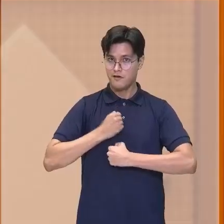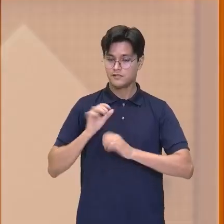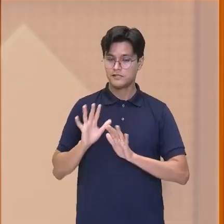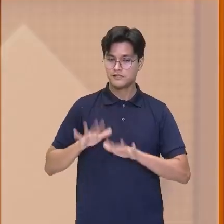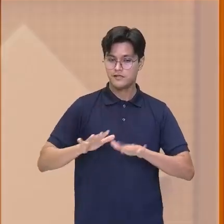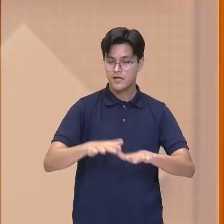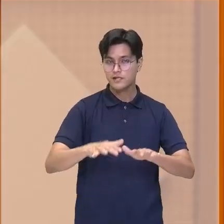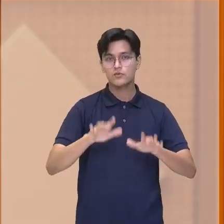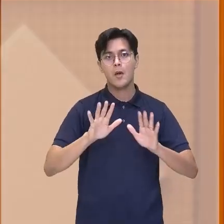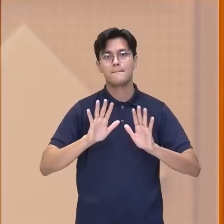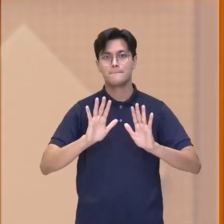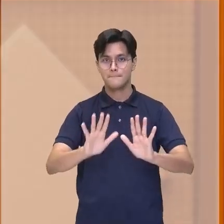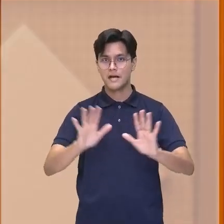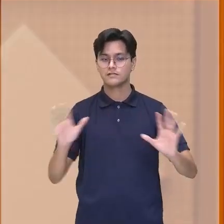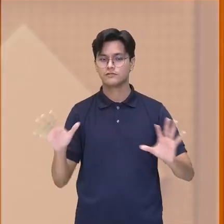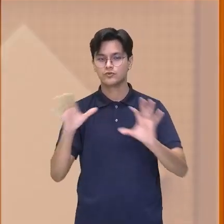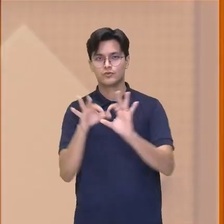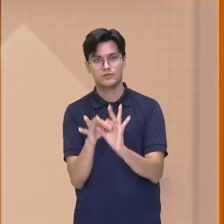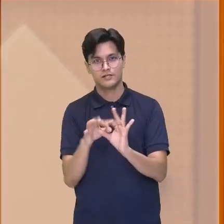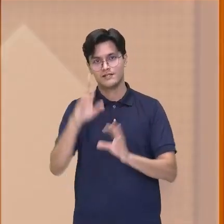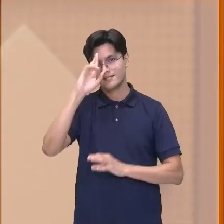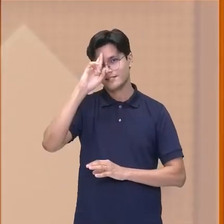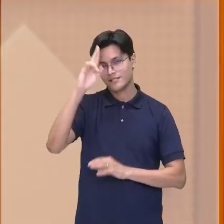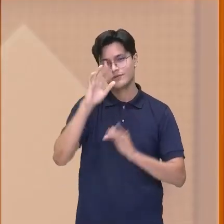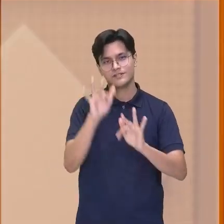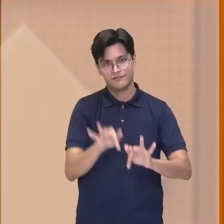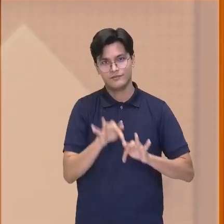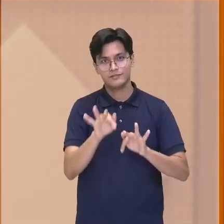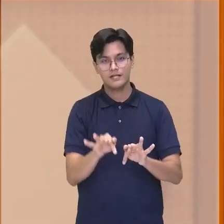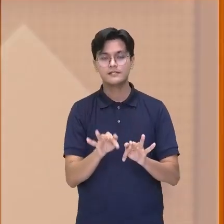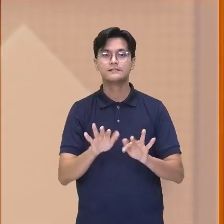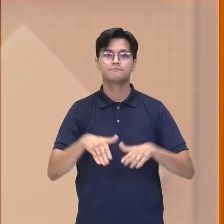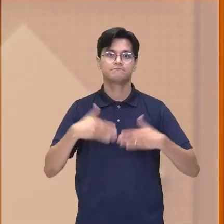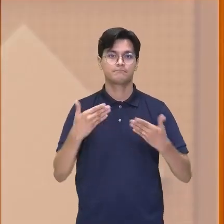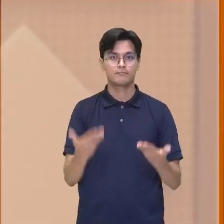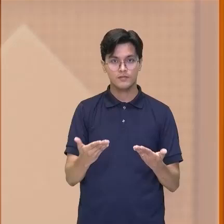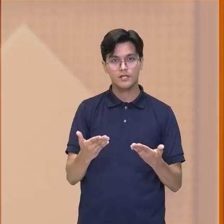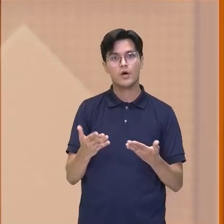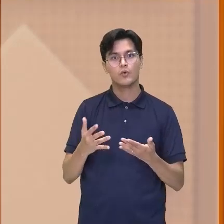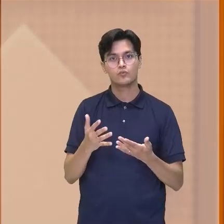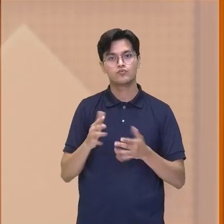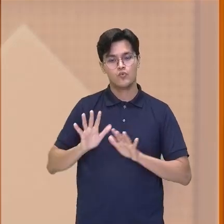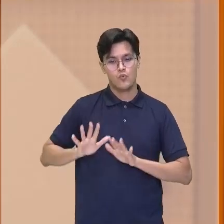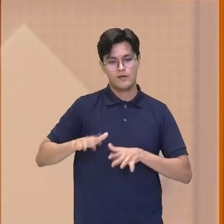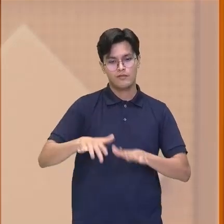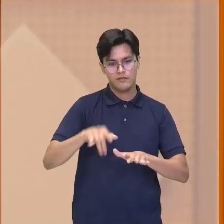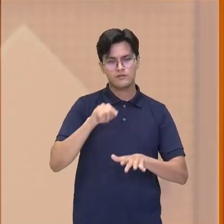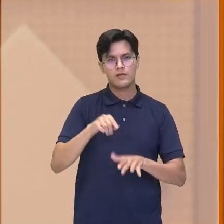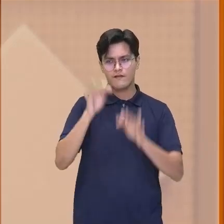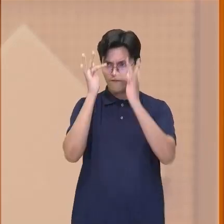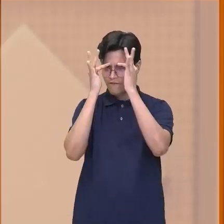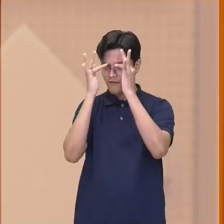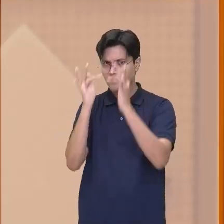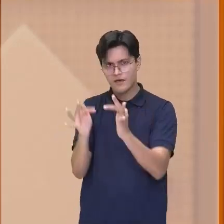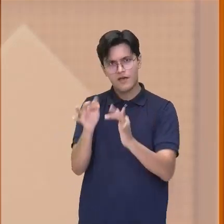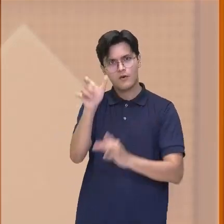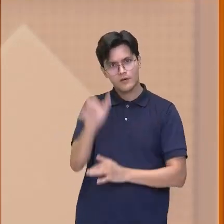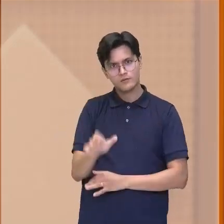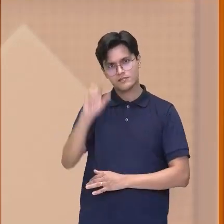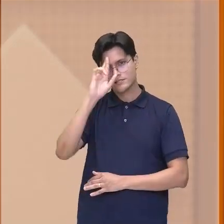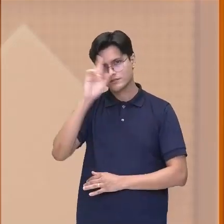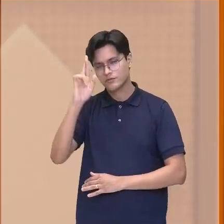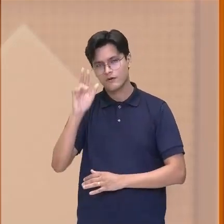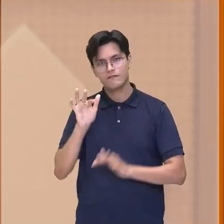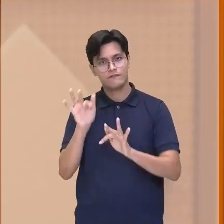estavam vinculados aos senhores feudais. Então, esse exército ele era leal àquele senhor feudal. E